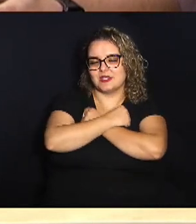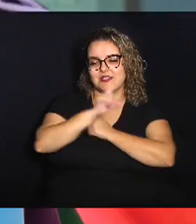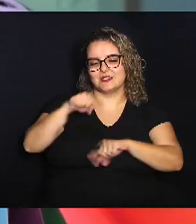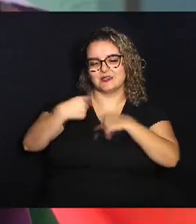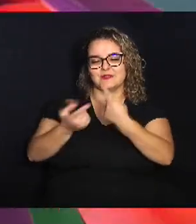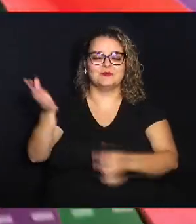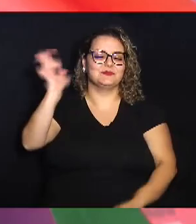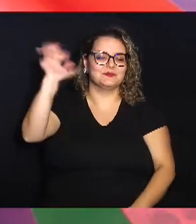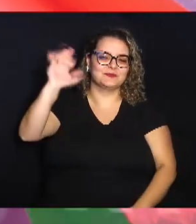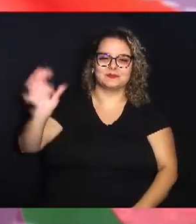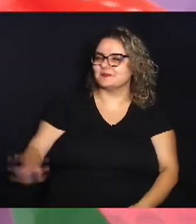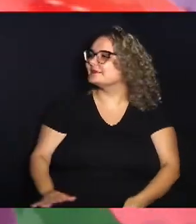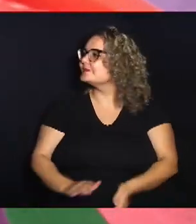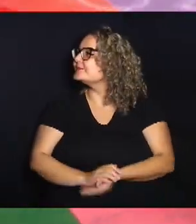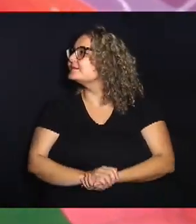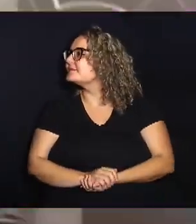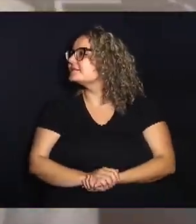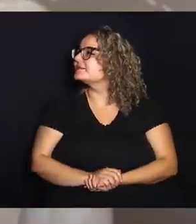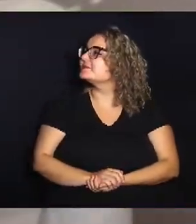próxima.